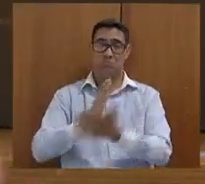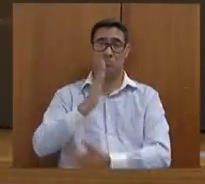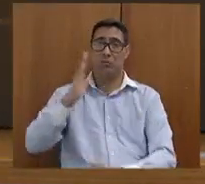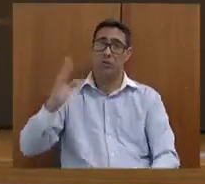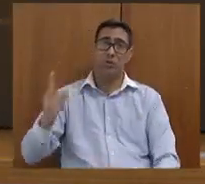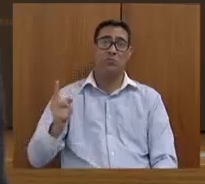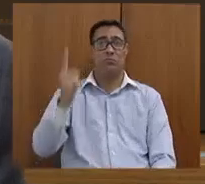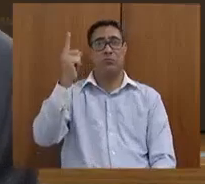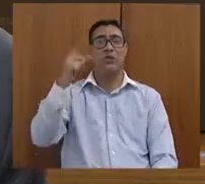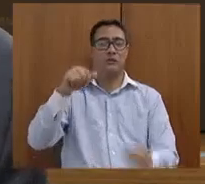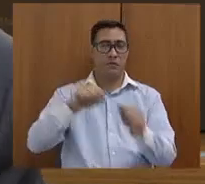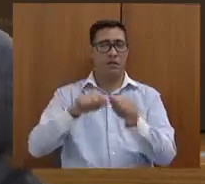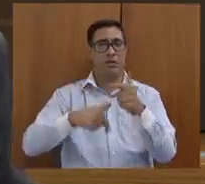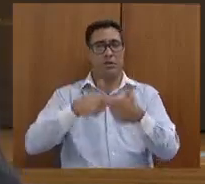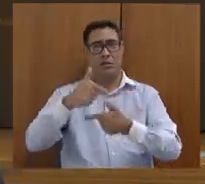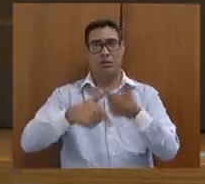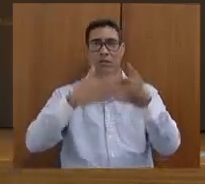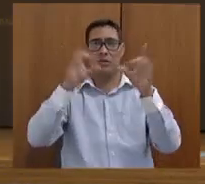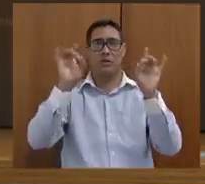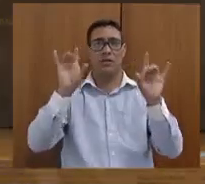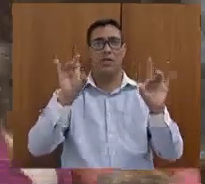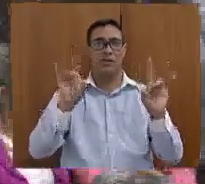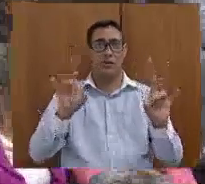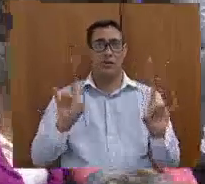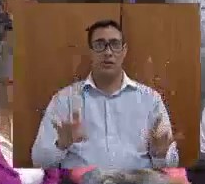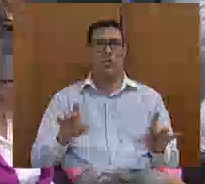fazendo esse trabalho brilhante